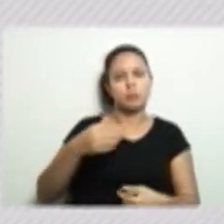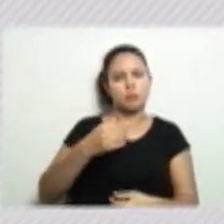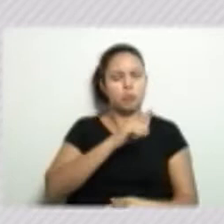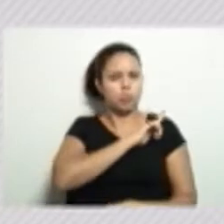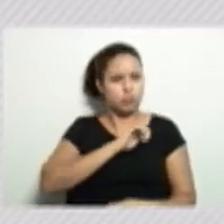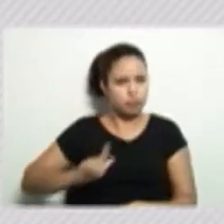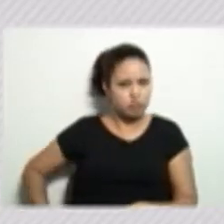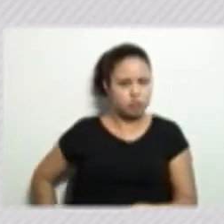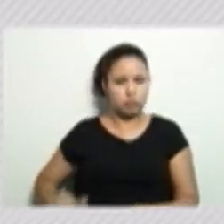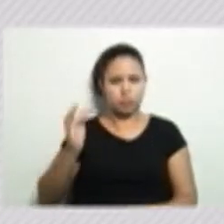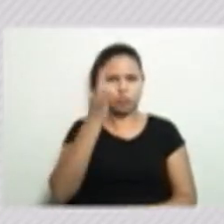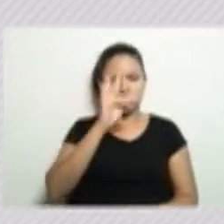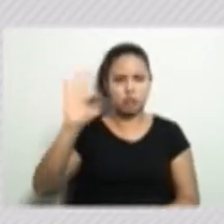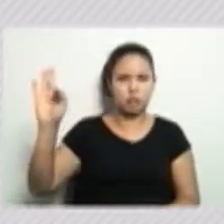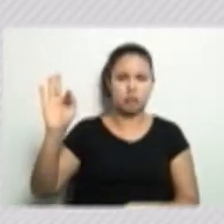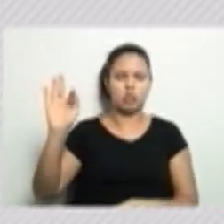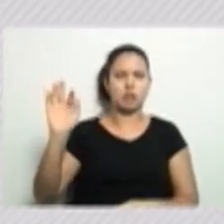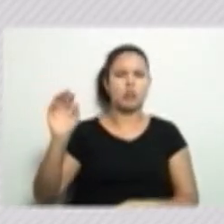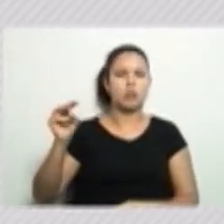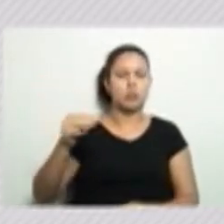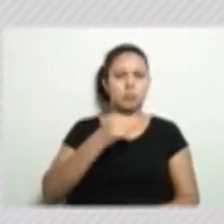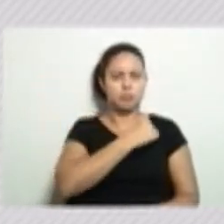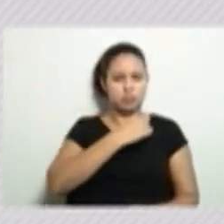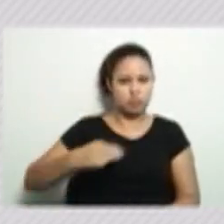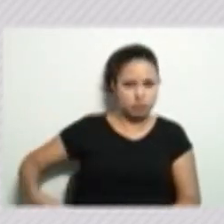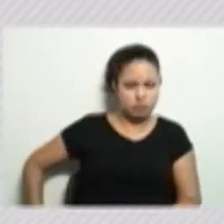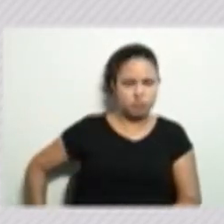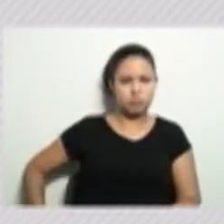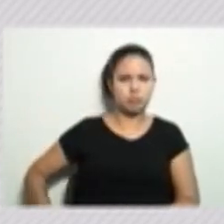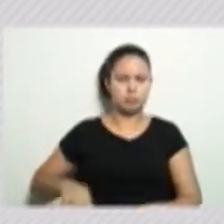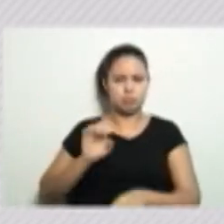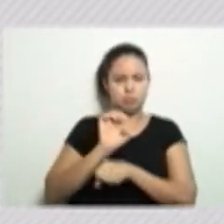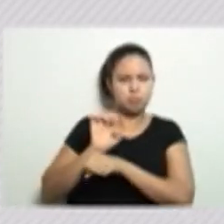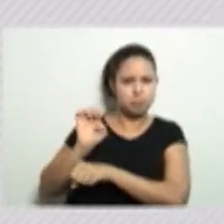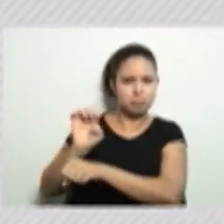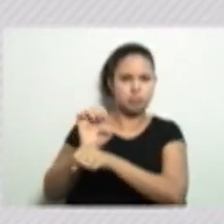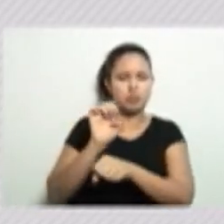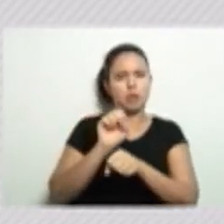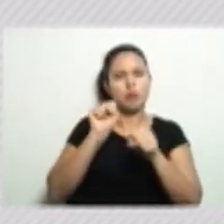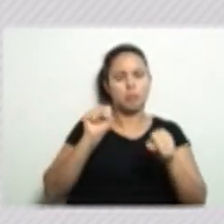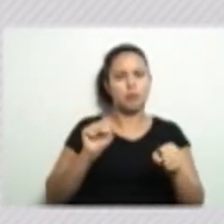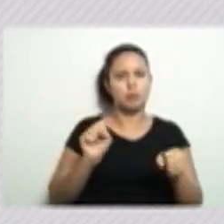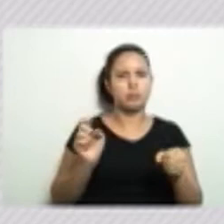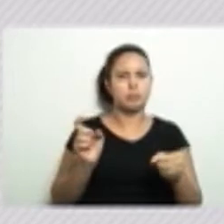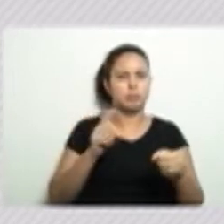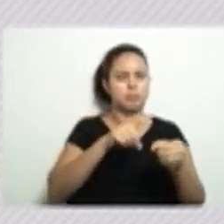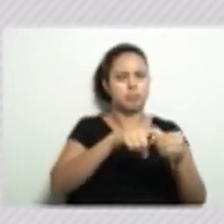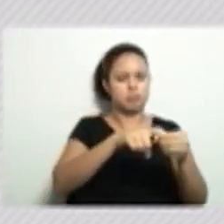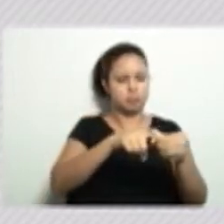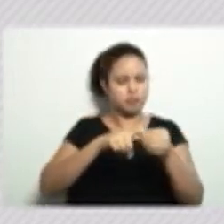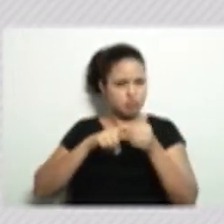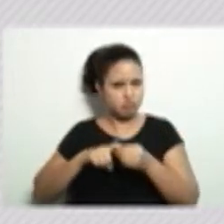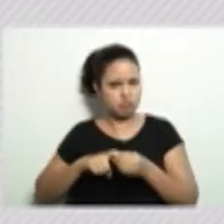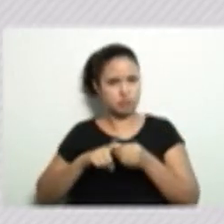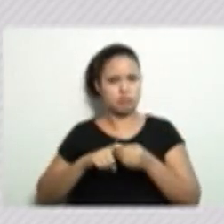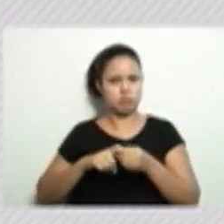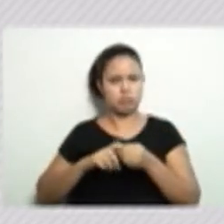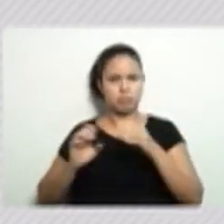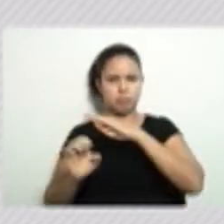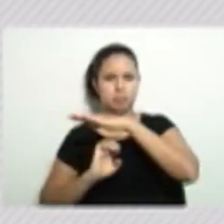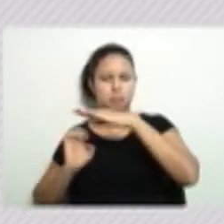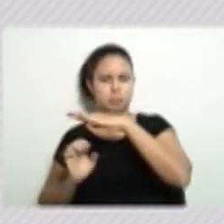e municipais com relação ao bem coletivo. Podem ser realizadas em parceria com empresas privadas, organizações